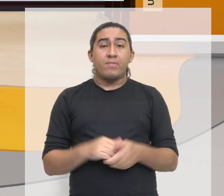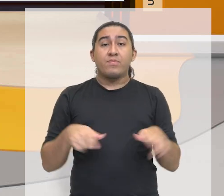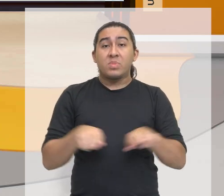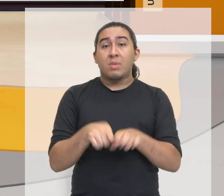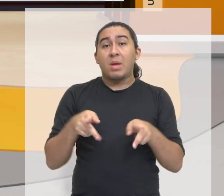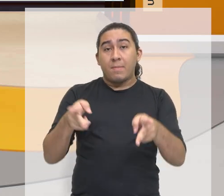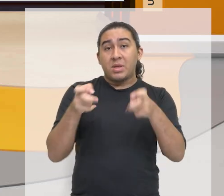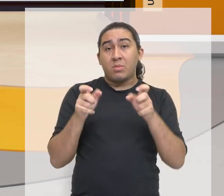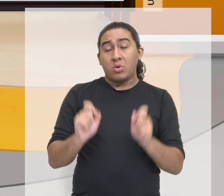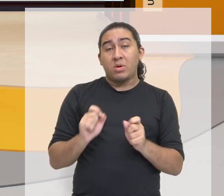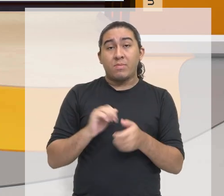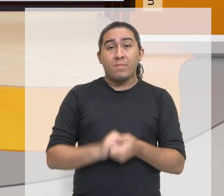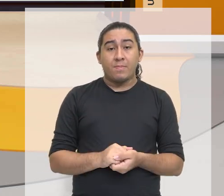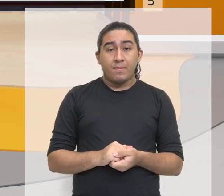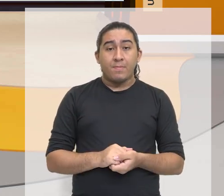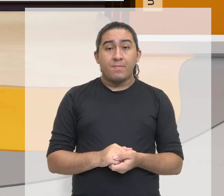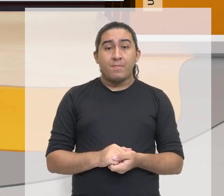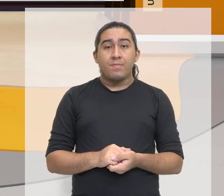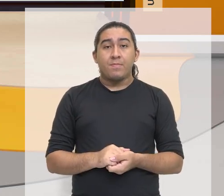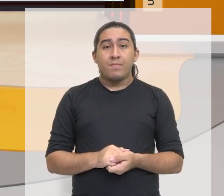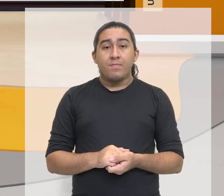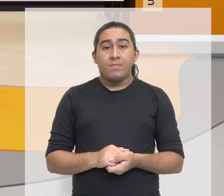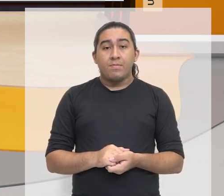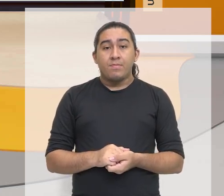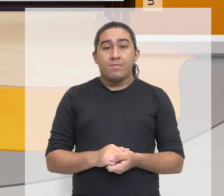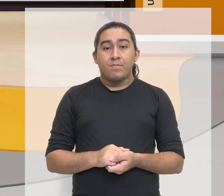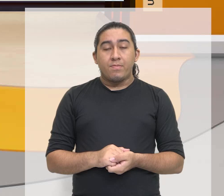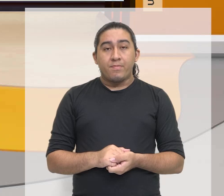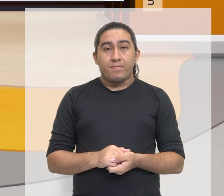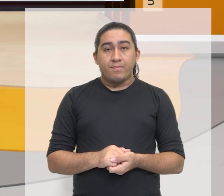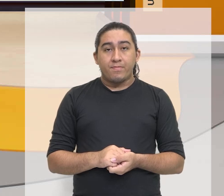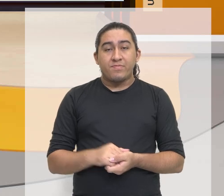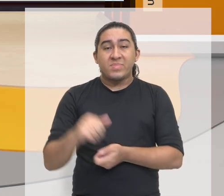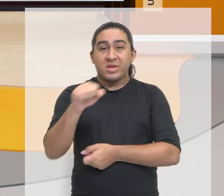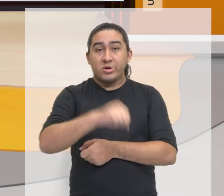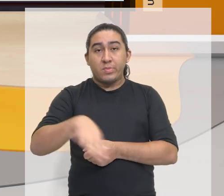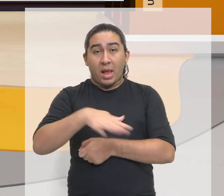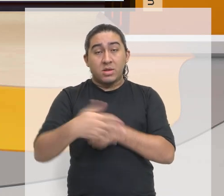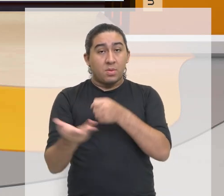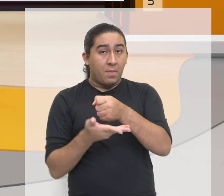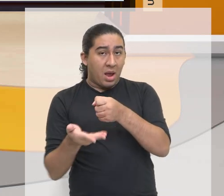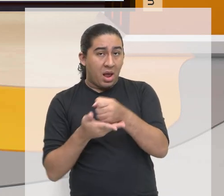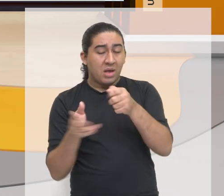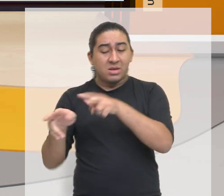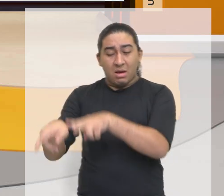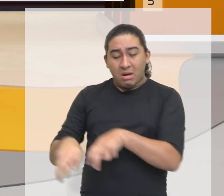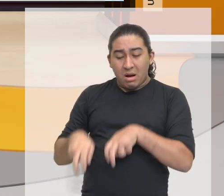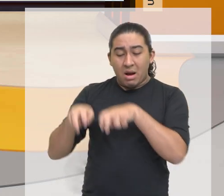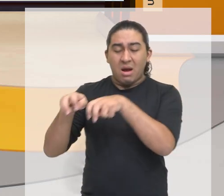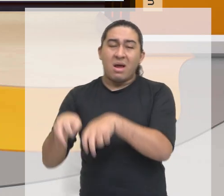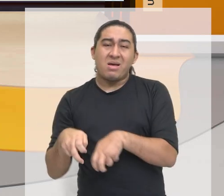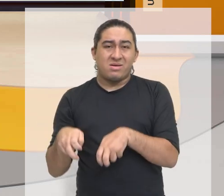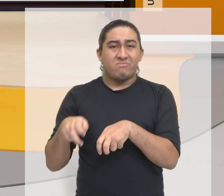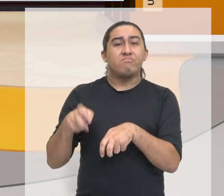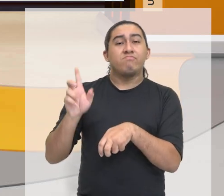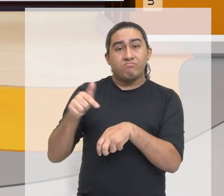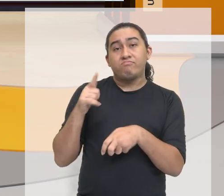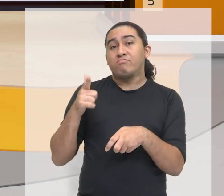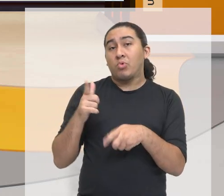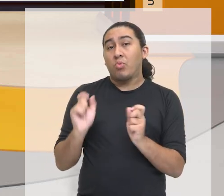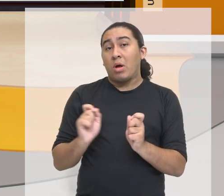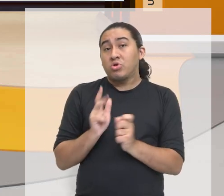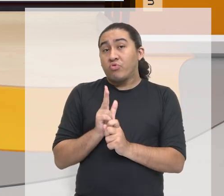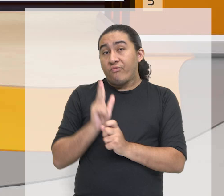a perda de mão de obras em setores ali, vamos dizer assim, mais primários, mais agrários, aqueles trabalhos assim